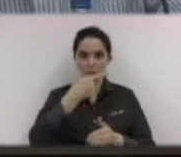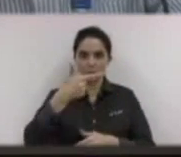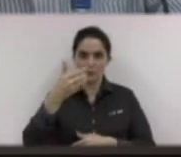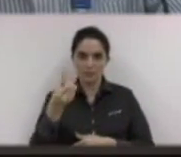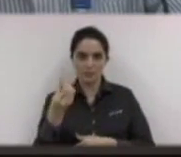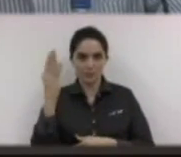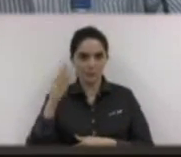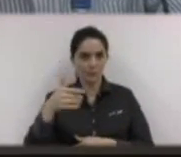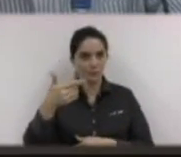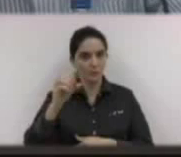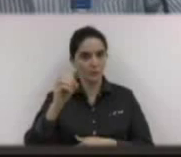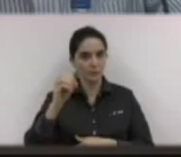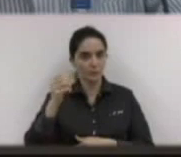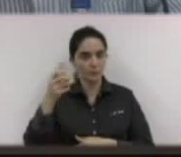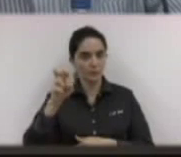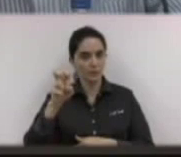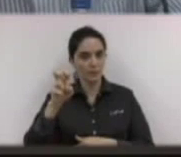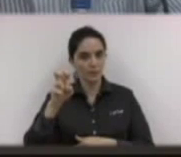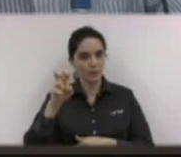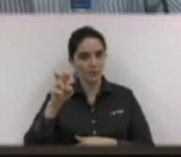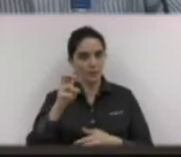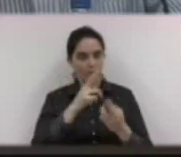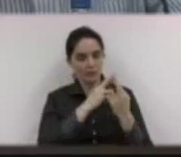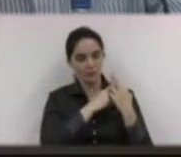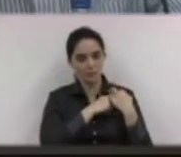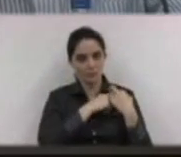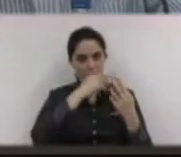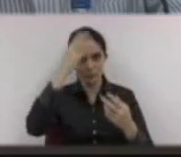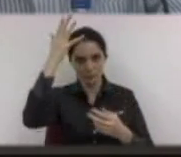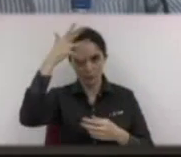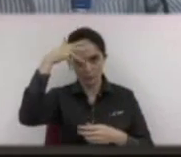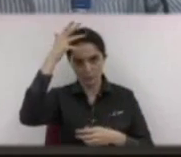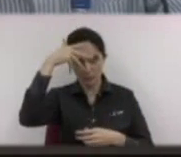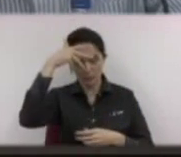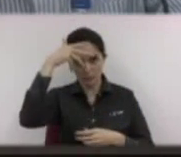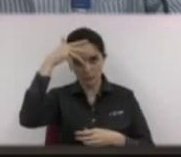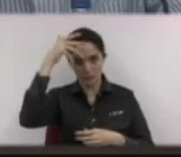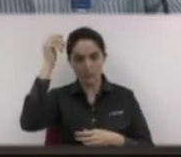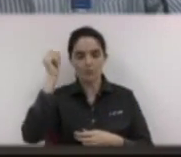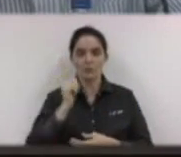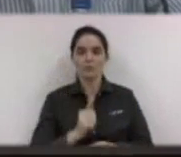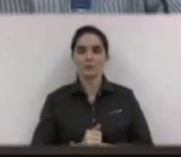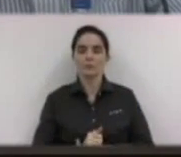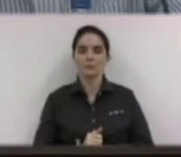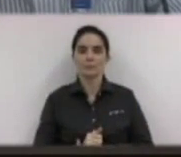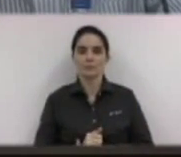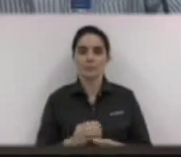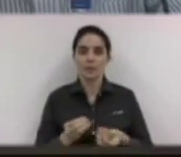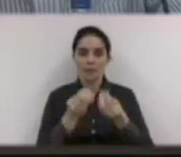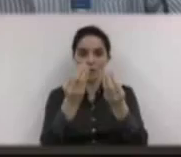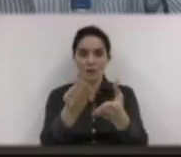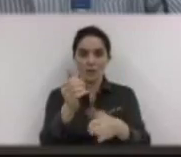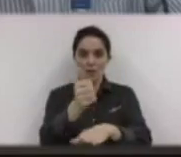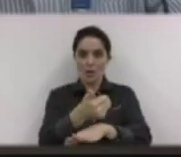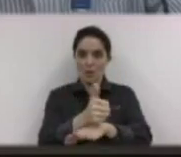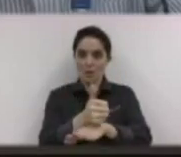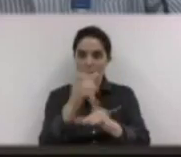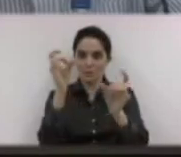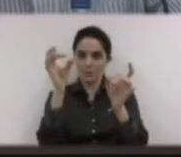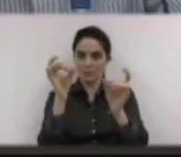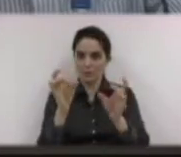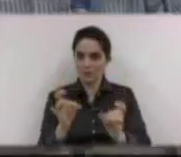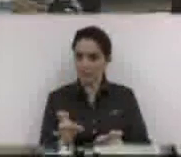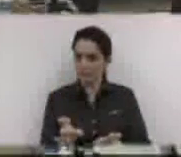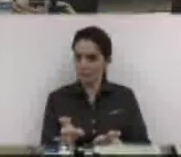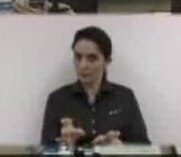26/2015 vai à votação. Ele é de autoria da nobre vereadora Érica Cristina Tanque Moya, que concede o prêmio Destaque do Ano do